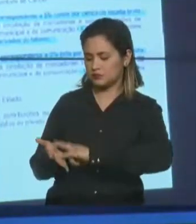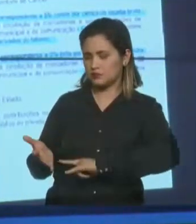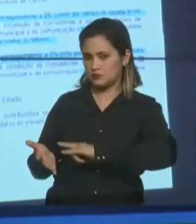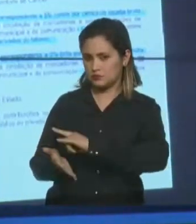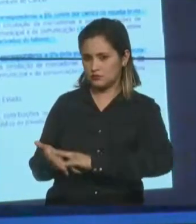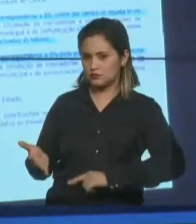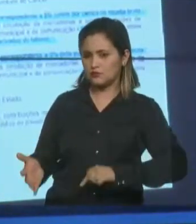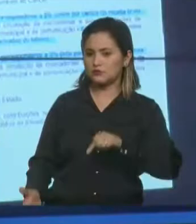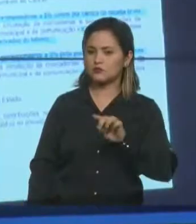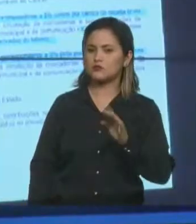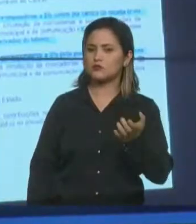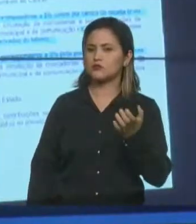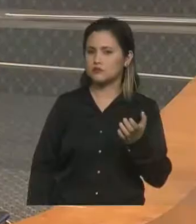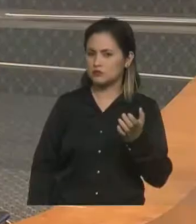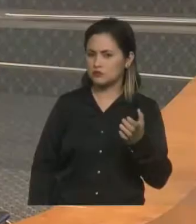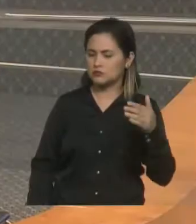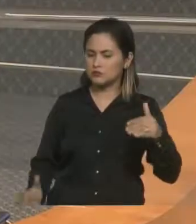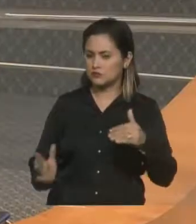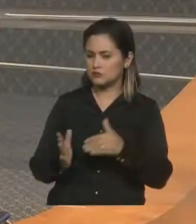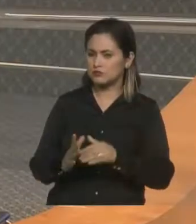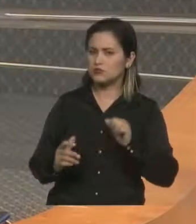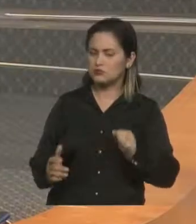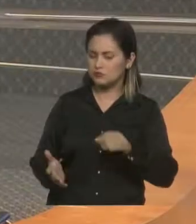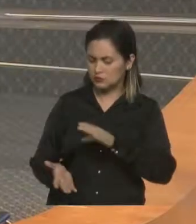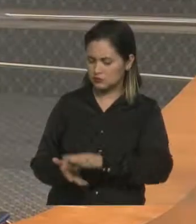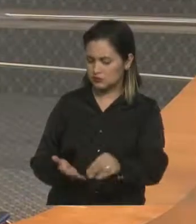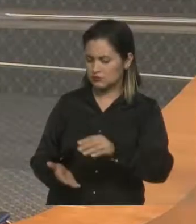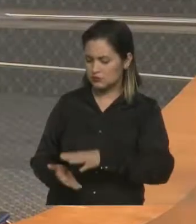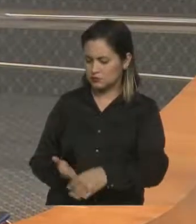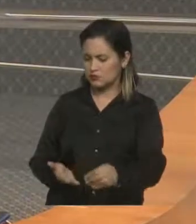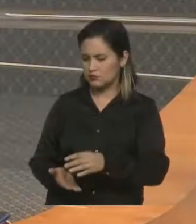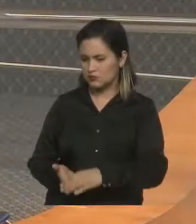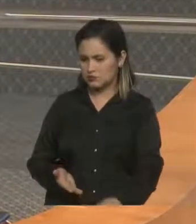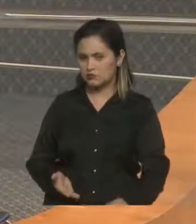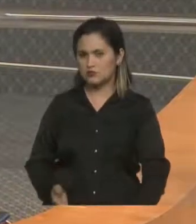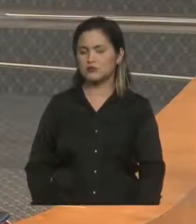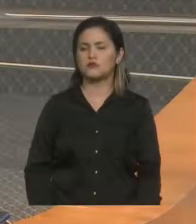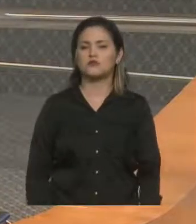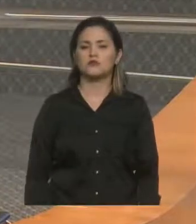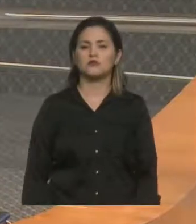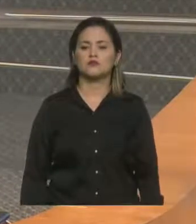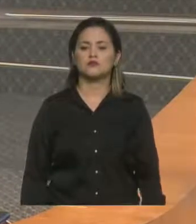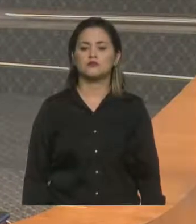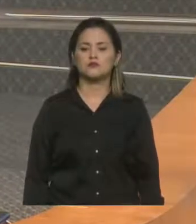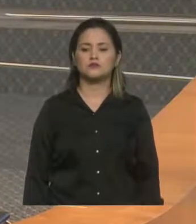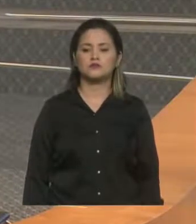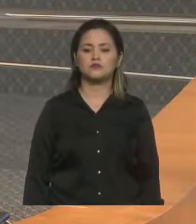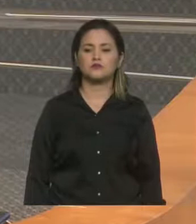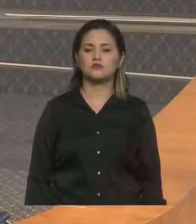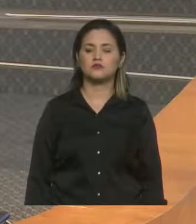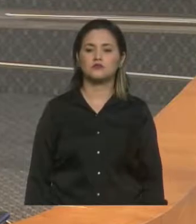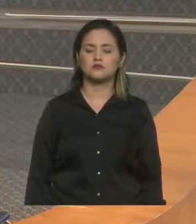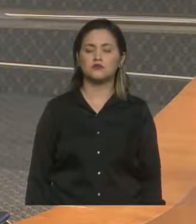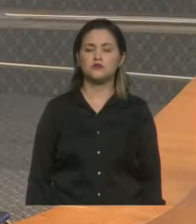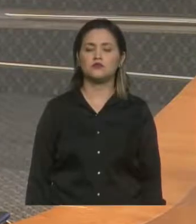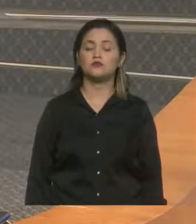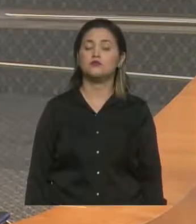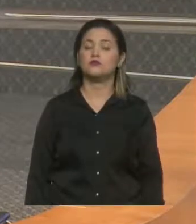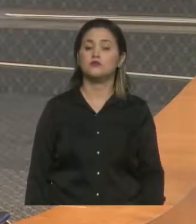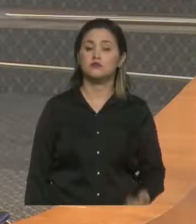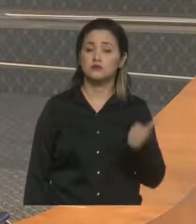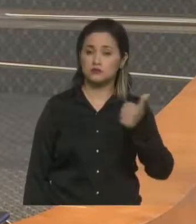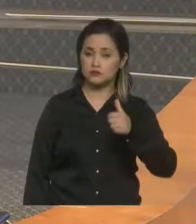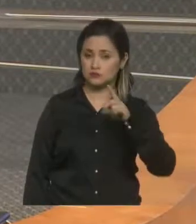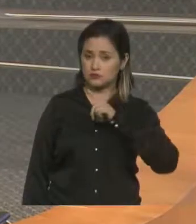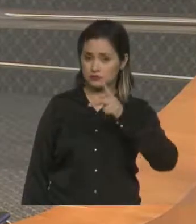do pronunciamento, eu mando tirar as cópias, não tem problema algum, independente de quem seja. Primeiro, a PEC. A